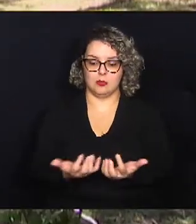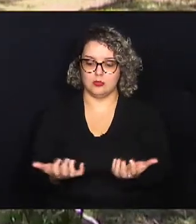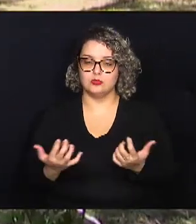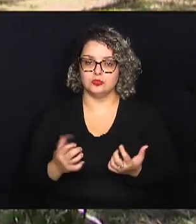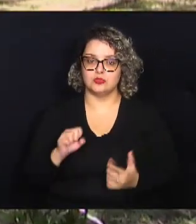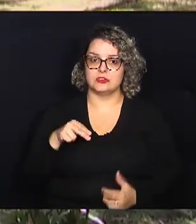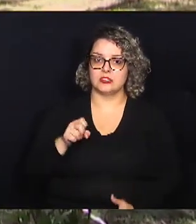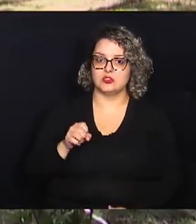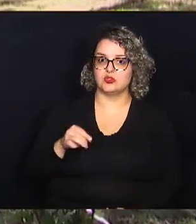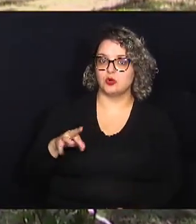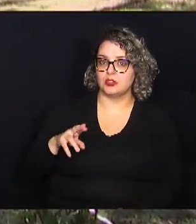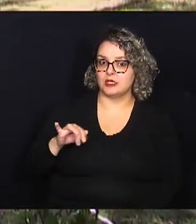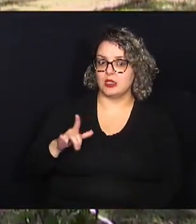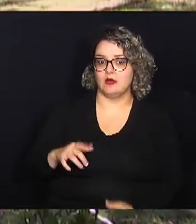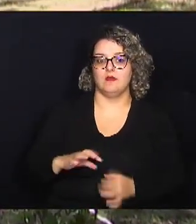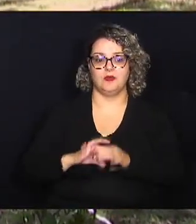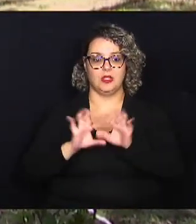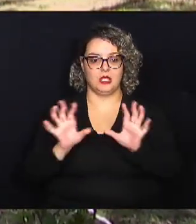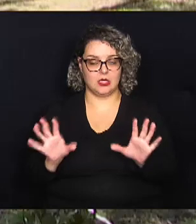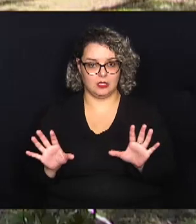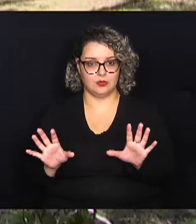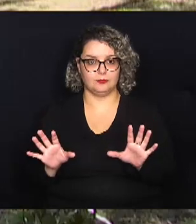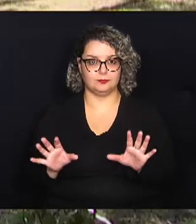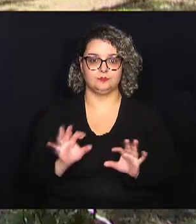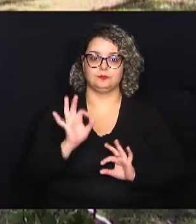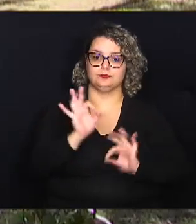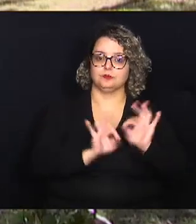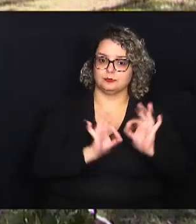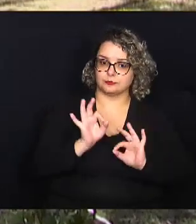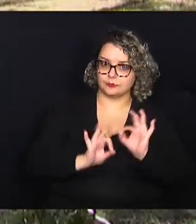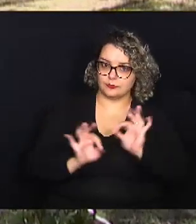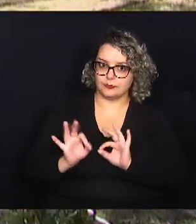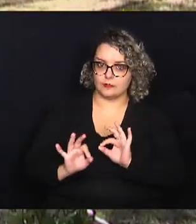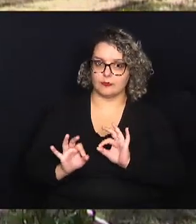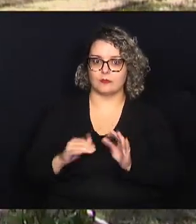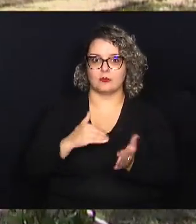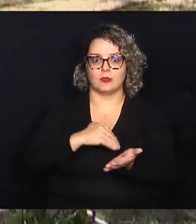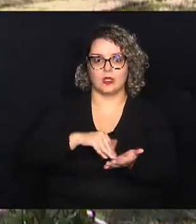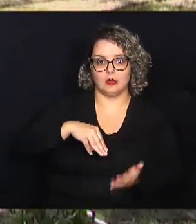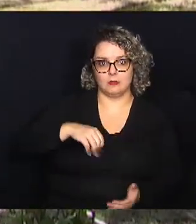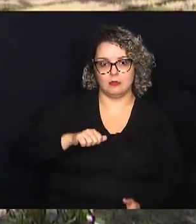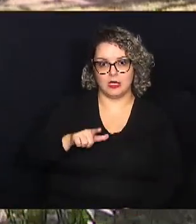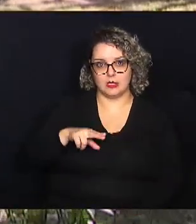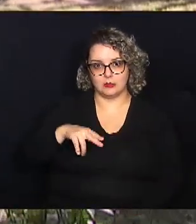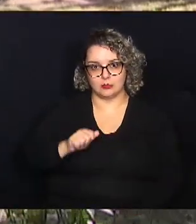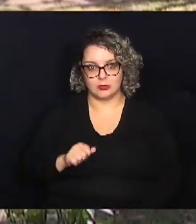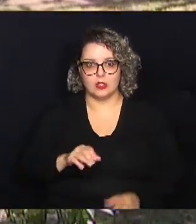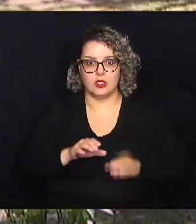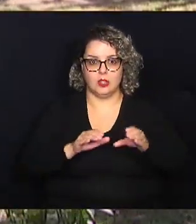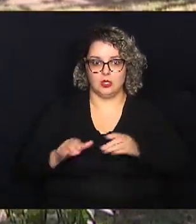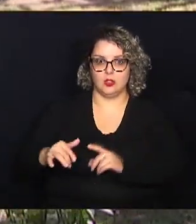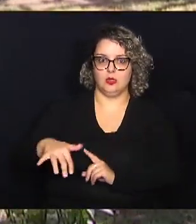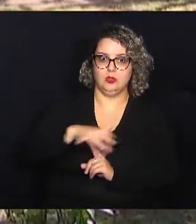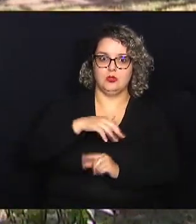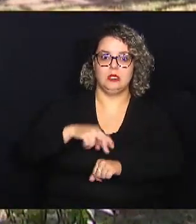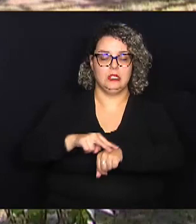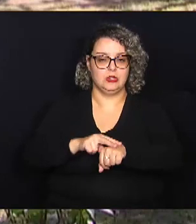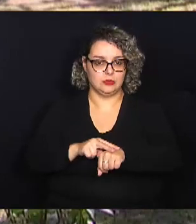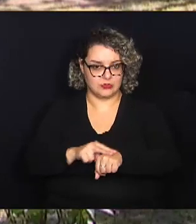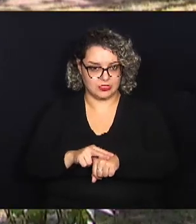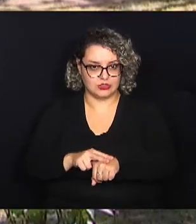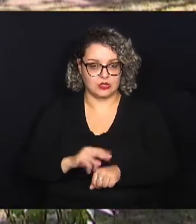ele foi concebido, um projeto do escritório da Maluna, com a Coordenadoria do Meio Ambiente e do Verde,